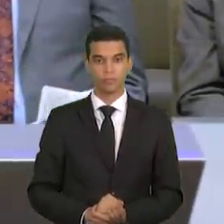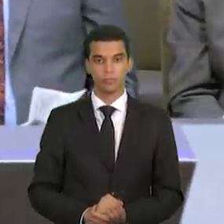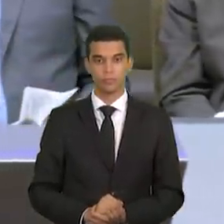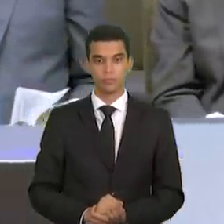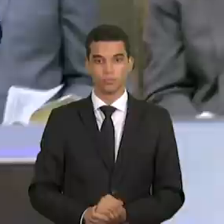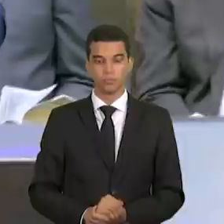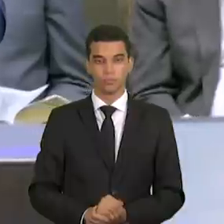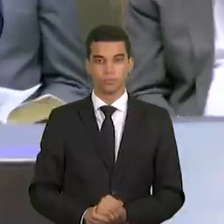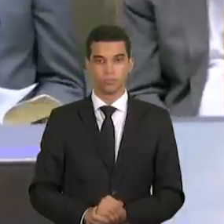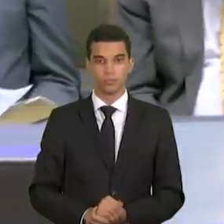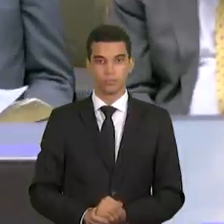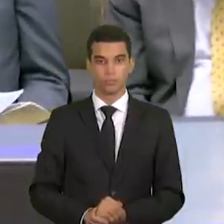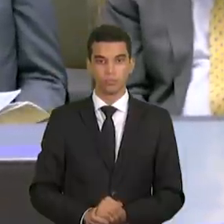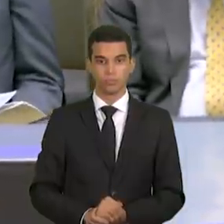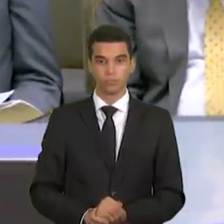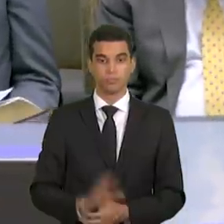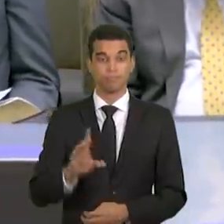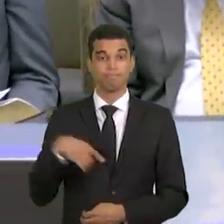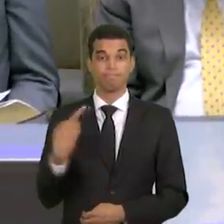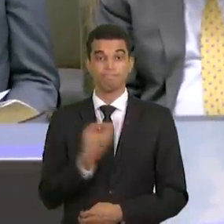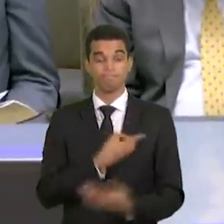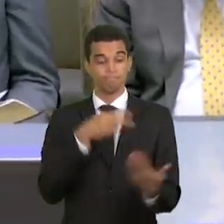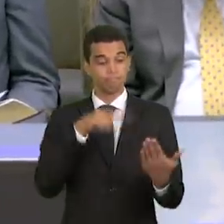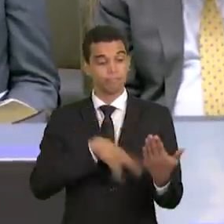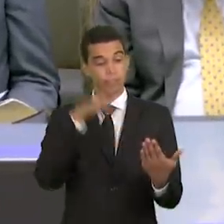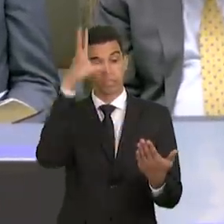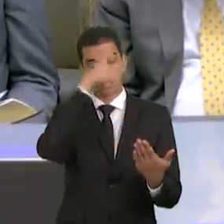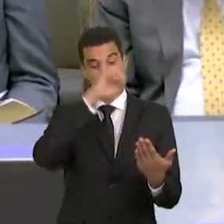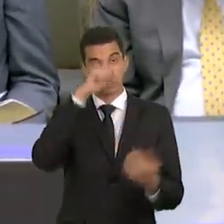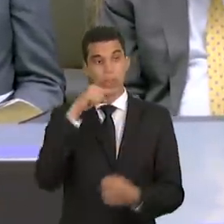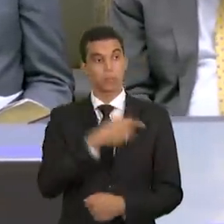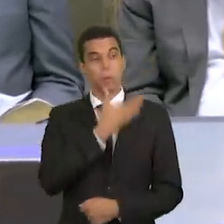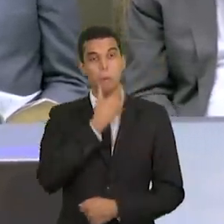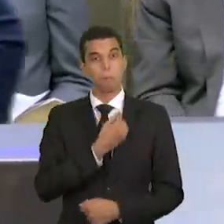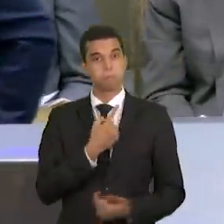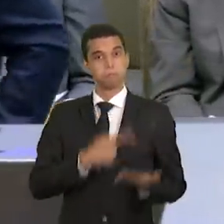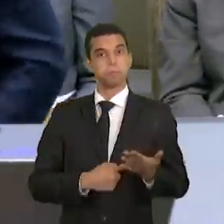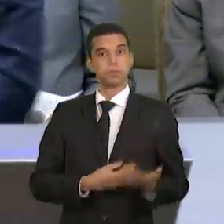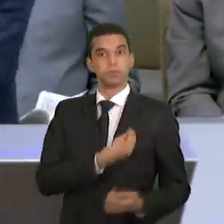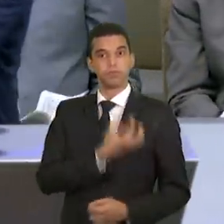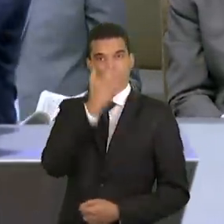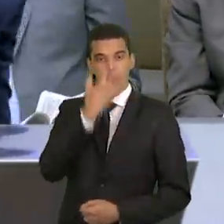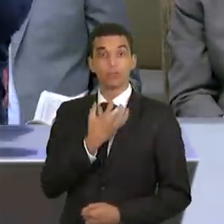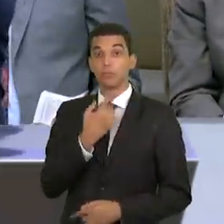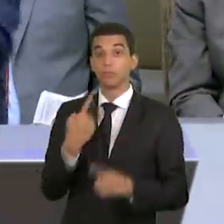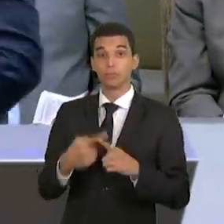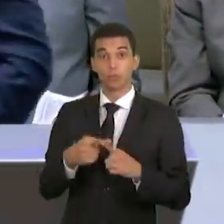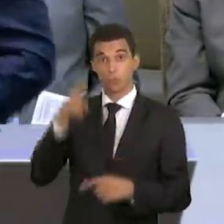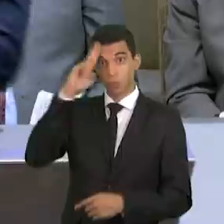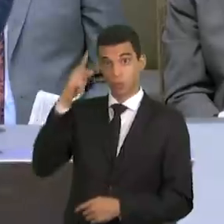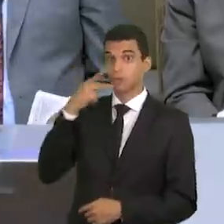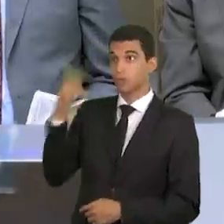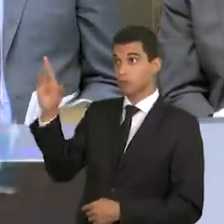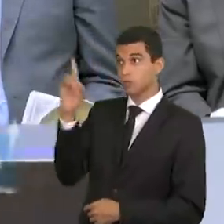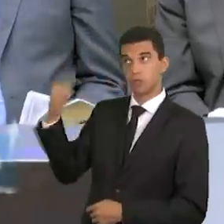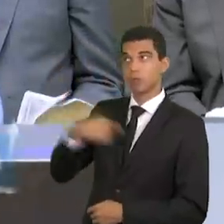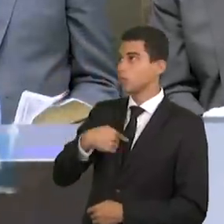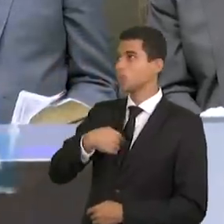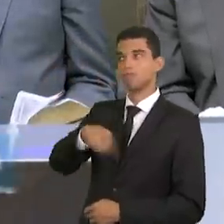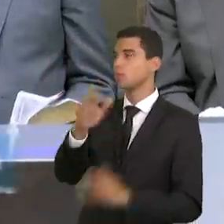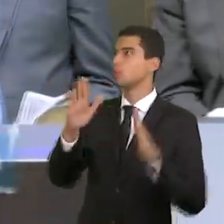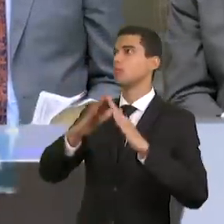E aí a gente deduz uma linda lição nesta lição de compromisso, porque quando Urias diz a Davi que não vai,